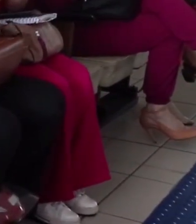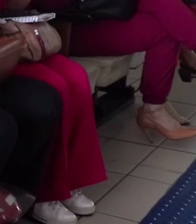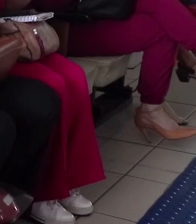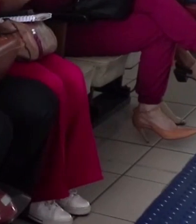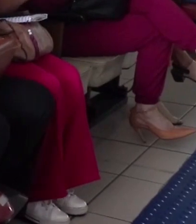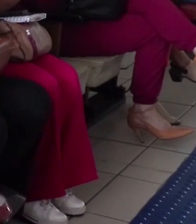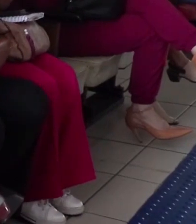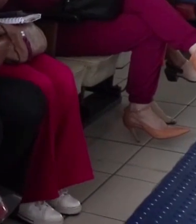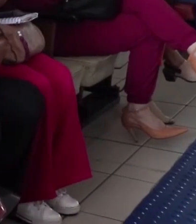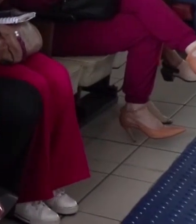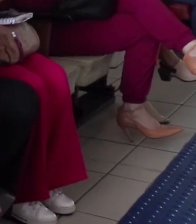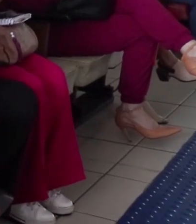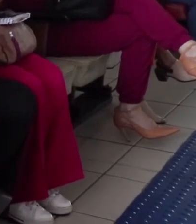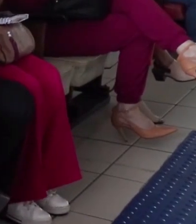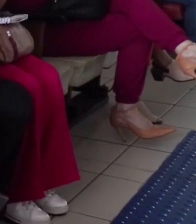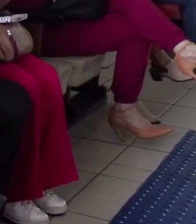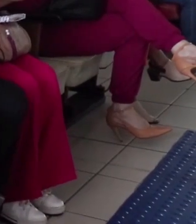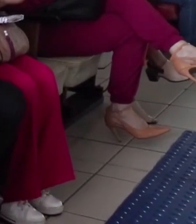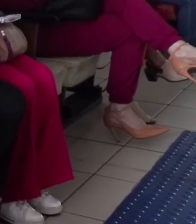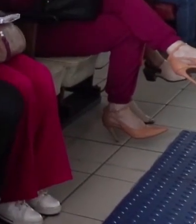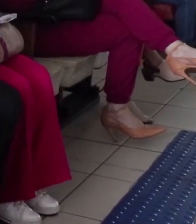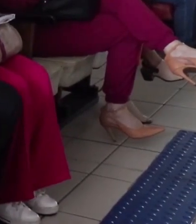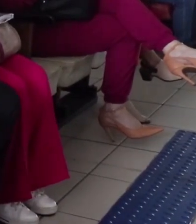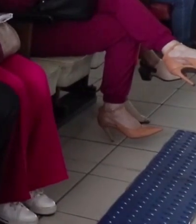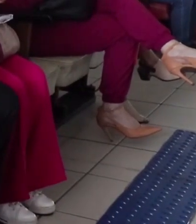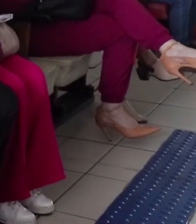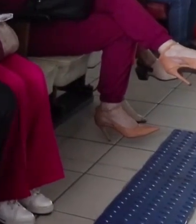o olho cego Vaqueiro